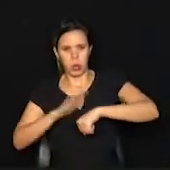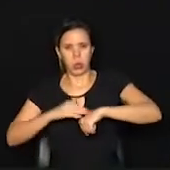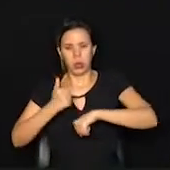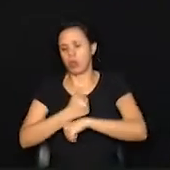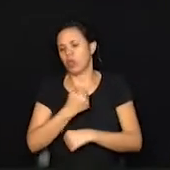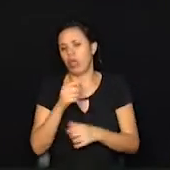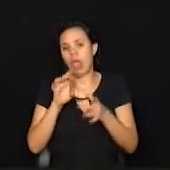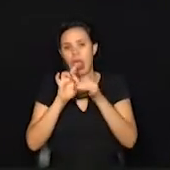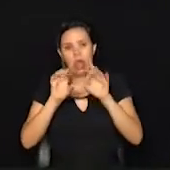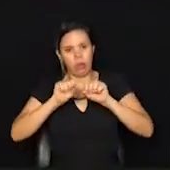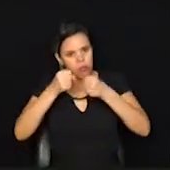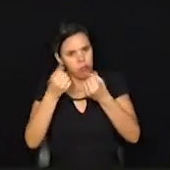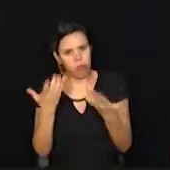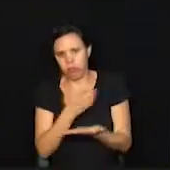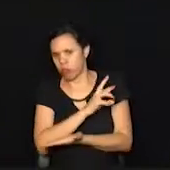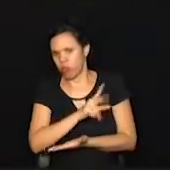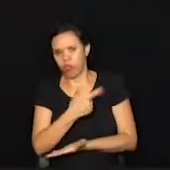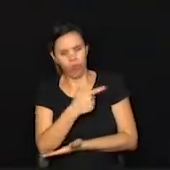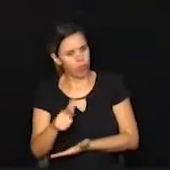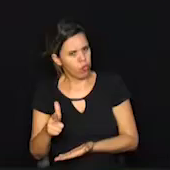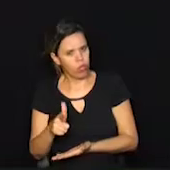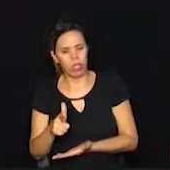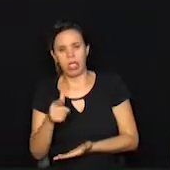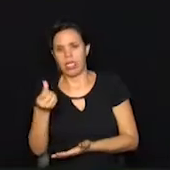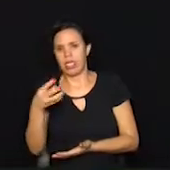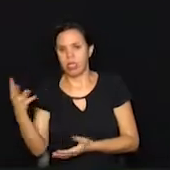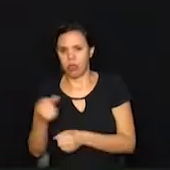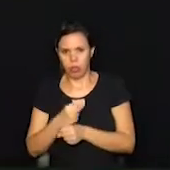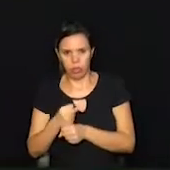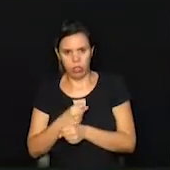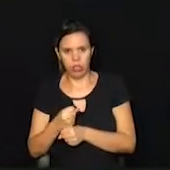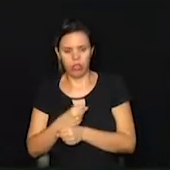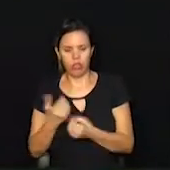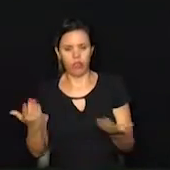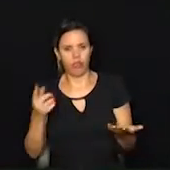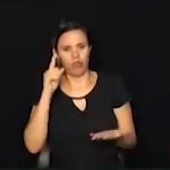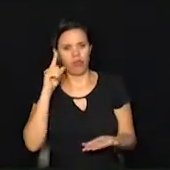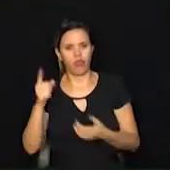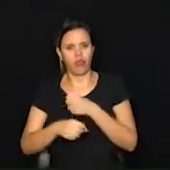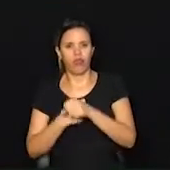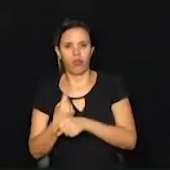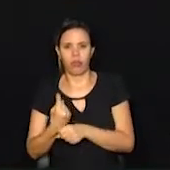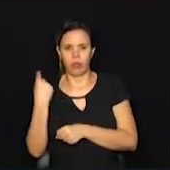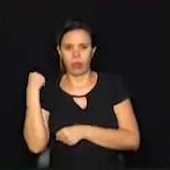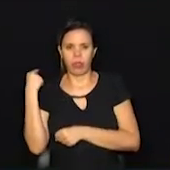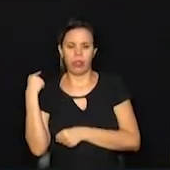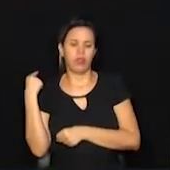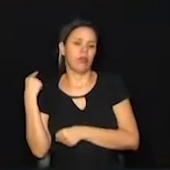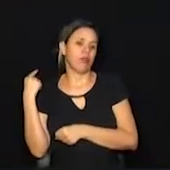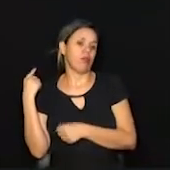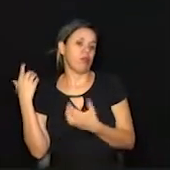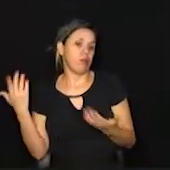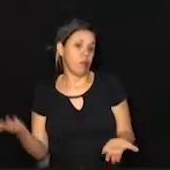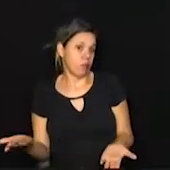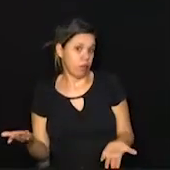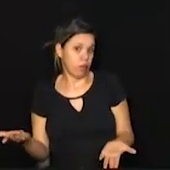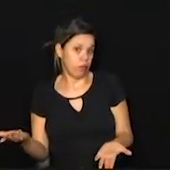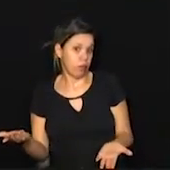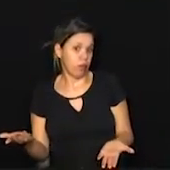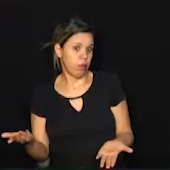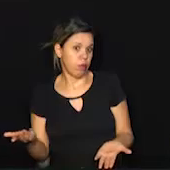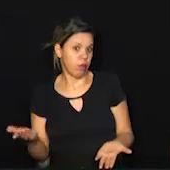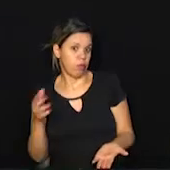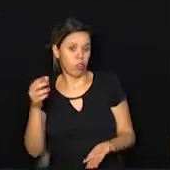Democracia não foi o golpe militar 64 vocês verem as ordens do dia desse ano do ano passado não retrasado eles